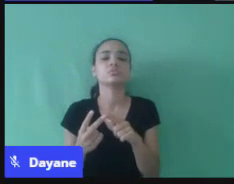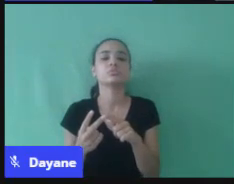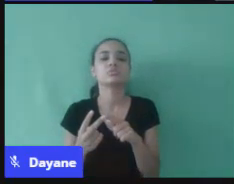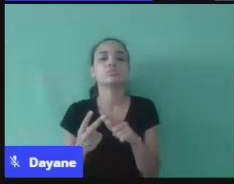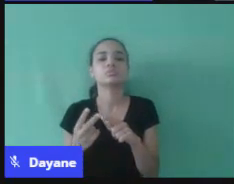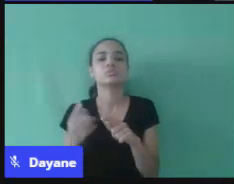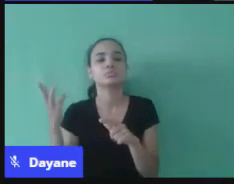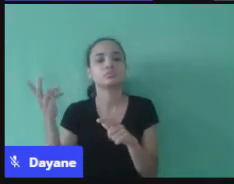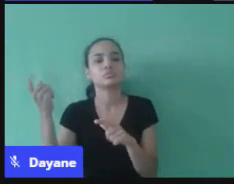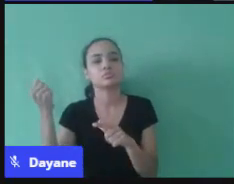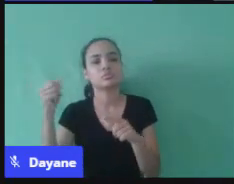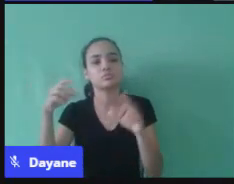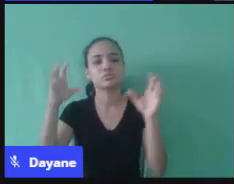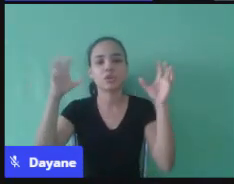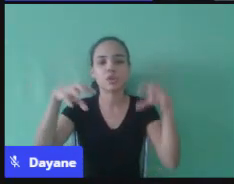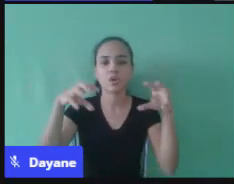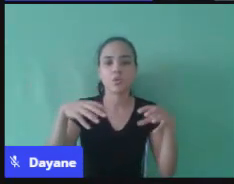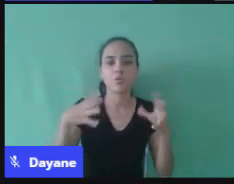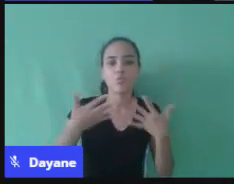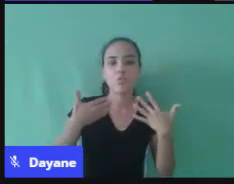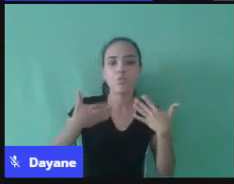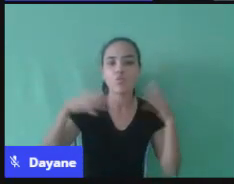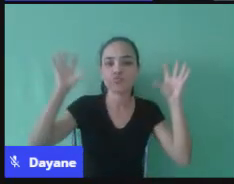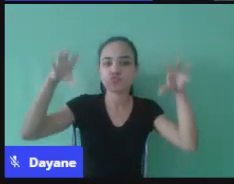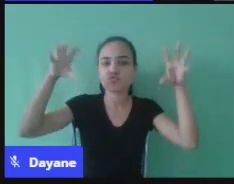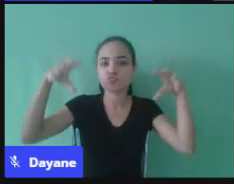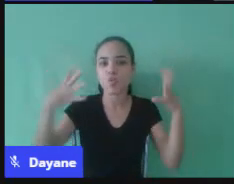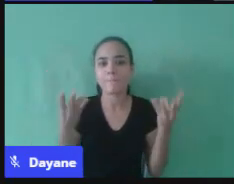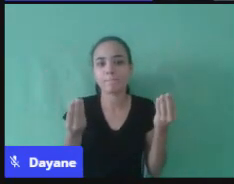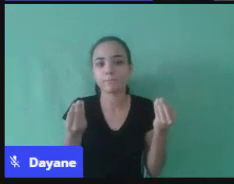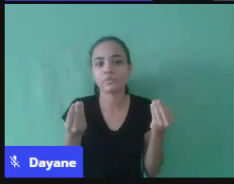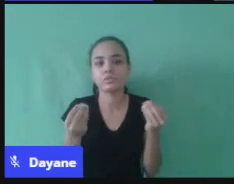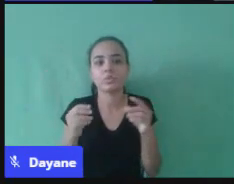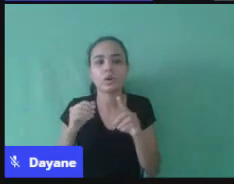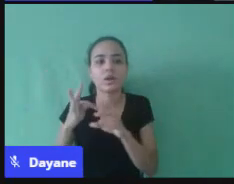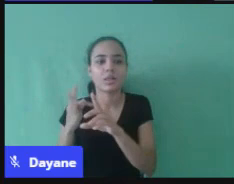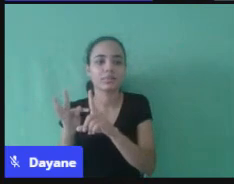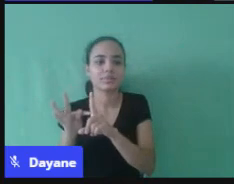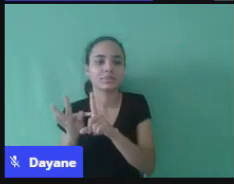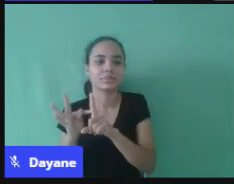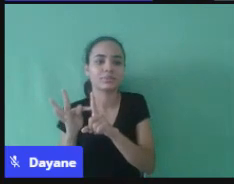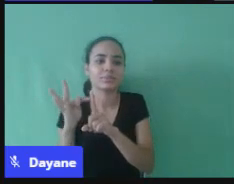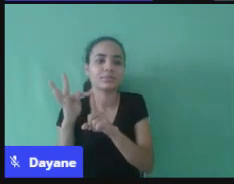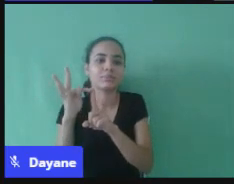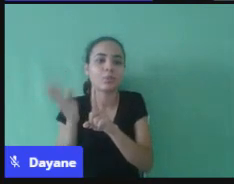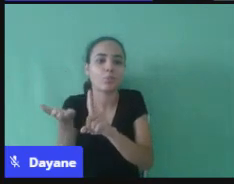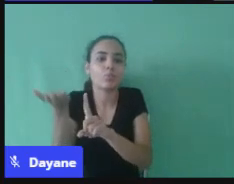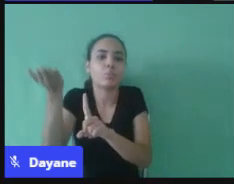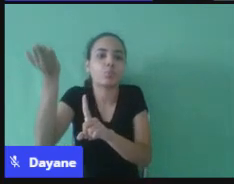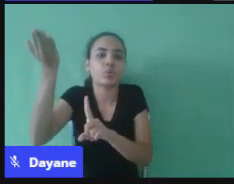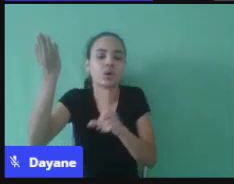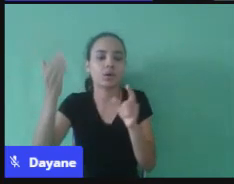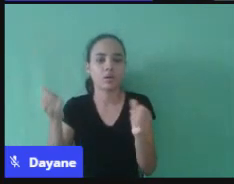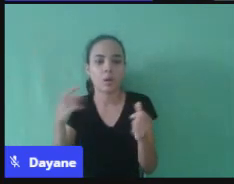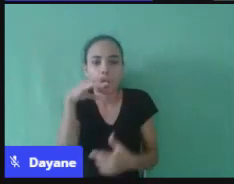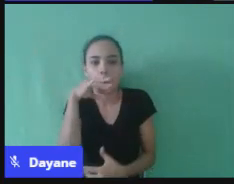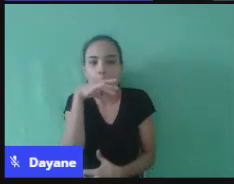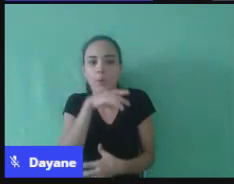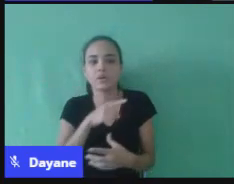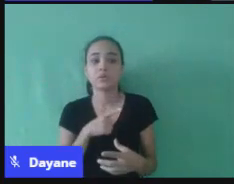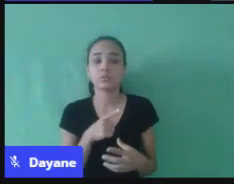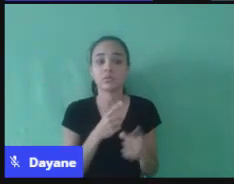temos as altas temperaturas, então é quente. Então nós temos o verão quente, úmido, bem